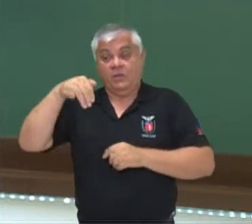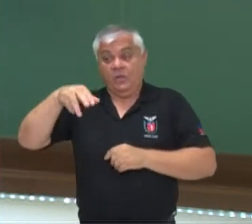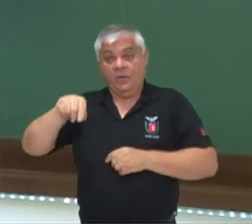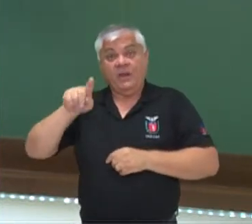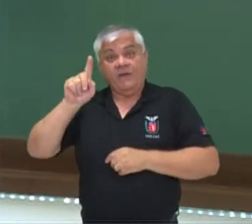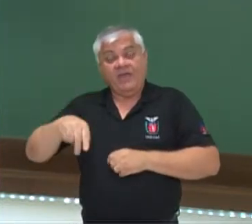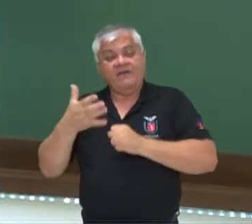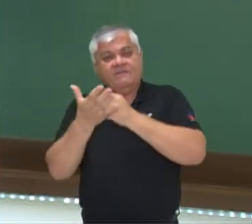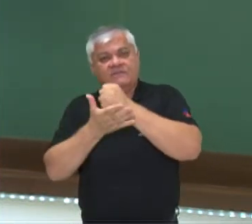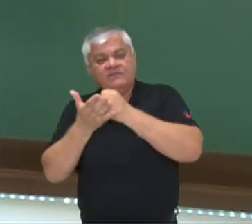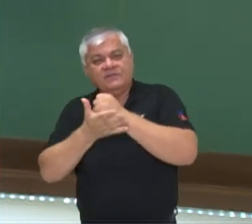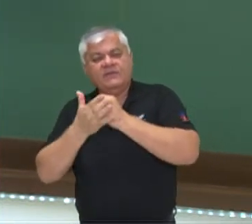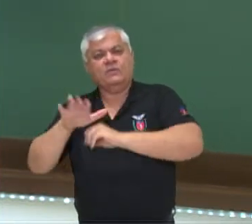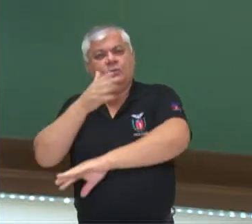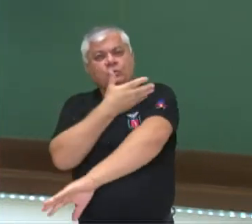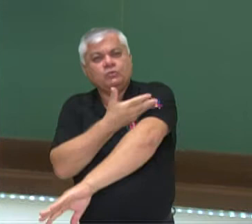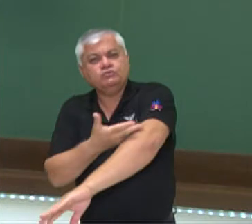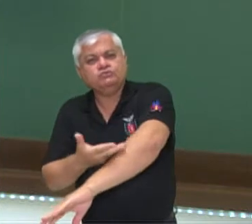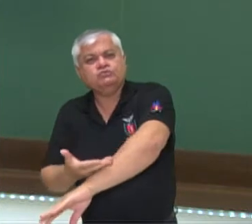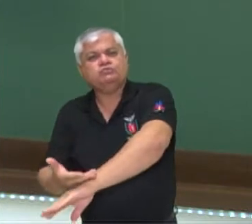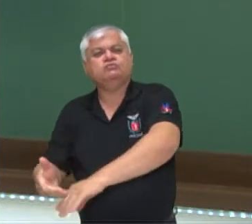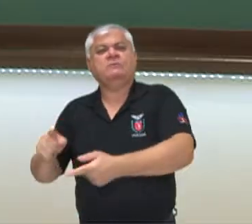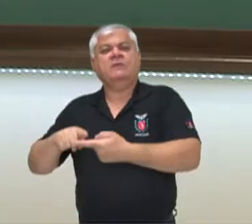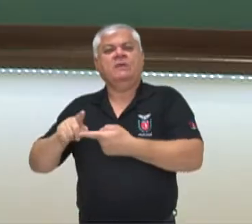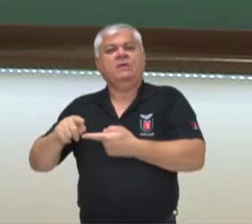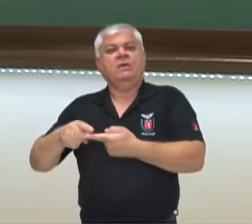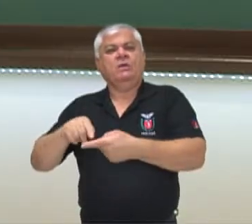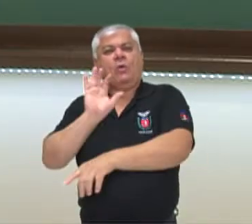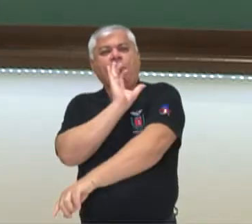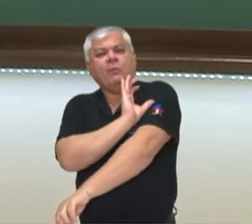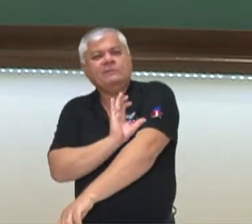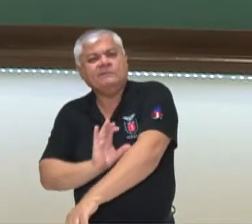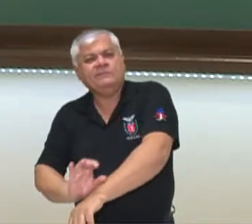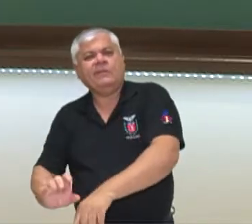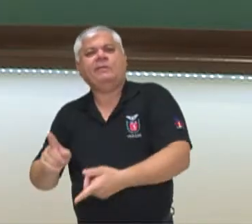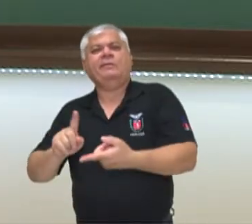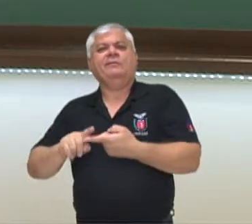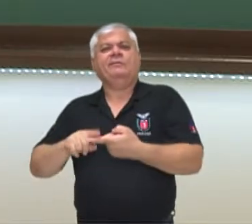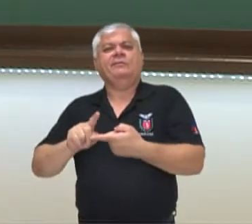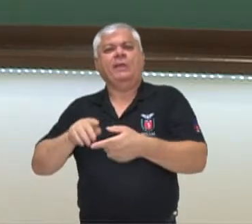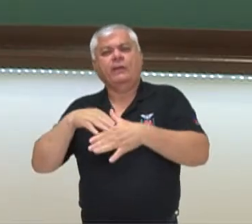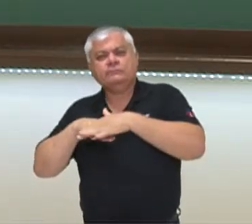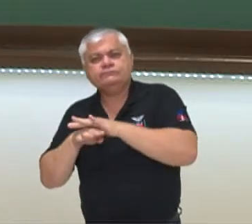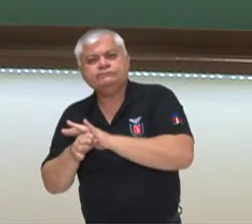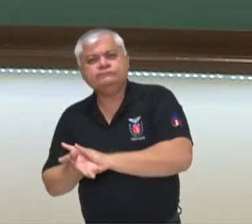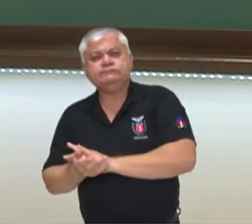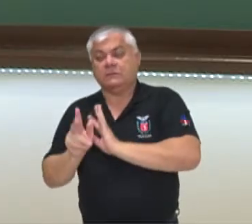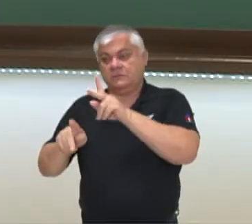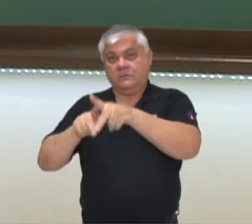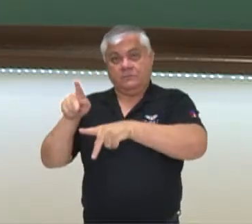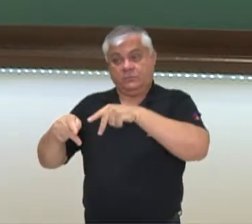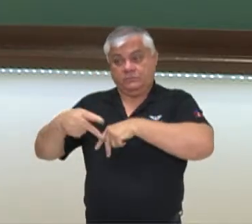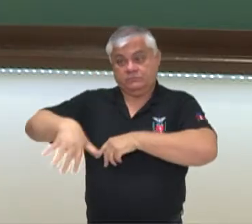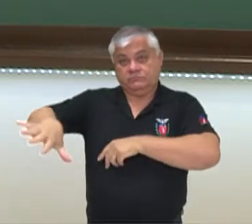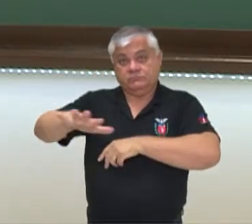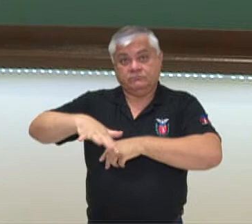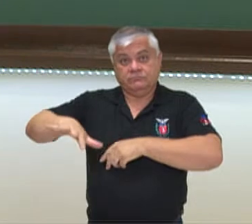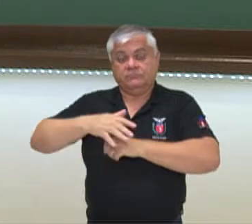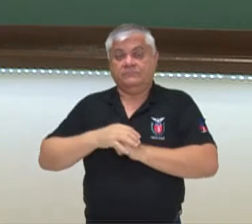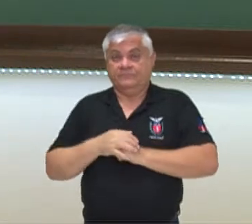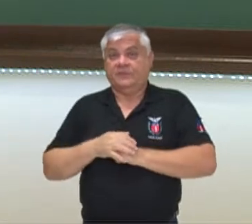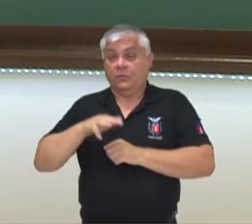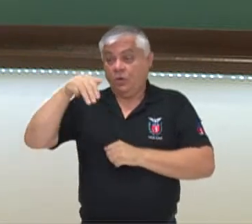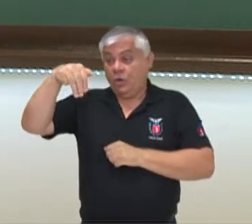nos hábitos e nos costumes, nos comportamentos. Então, enquanto a ética ela é um valor universal, a moral